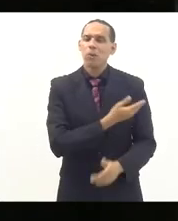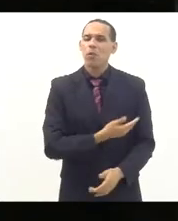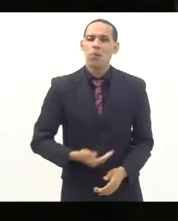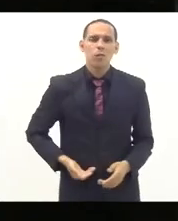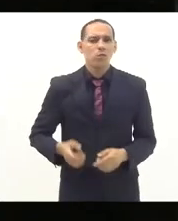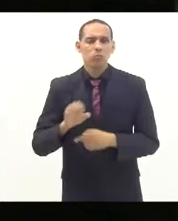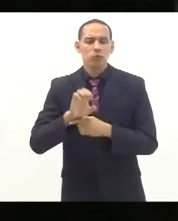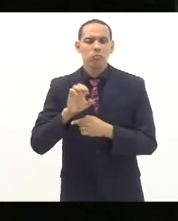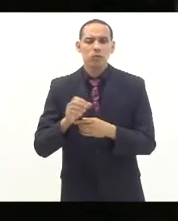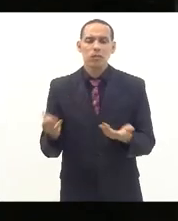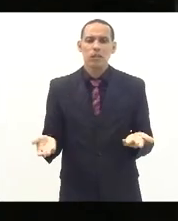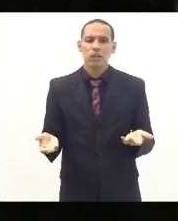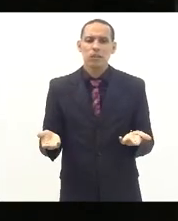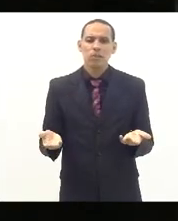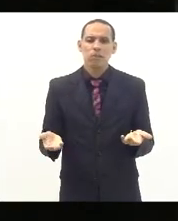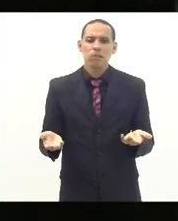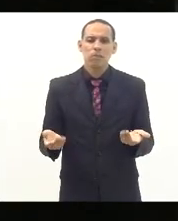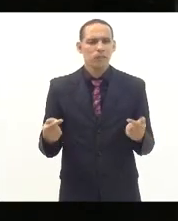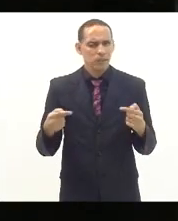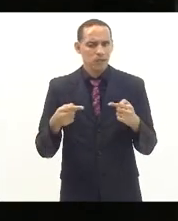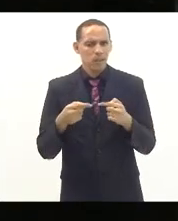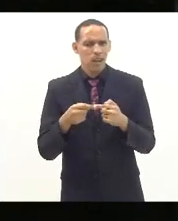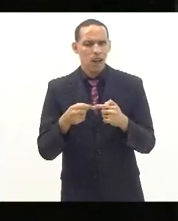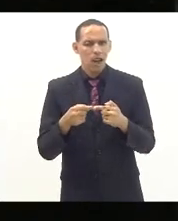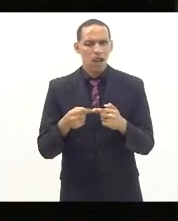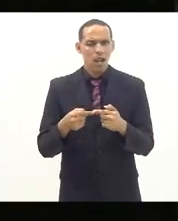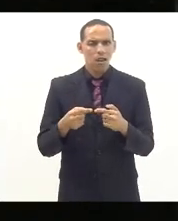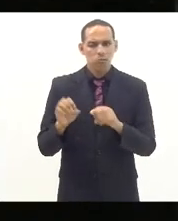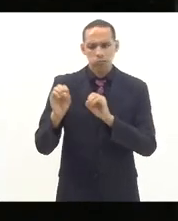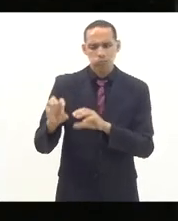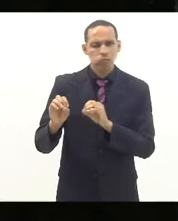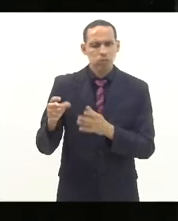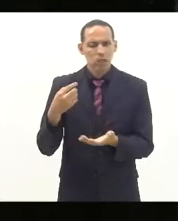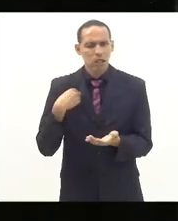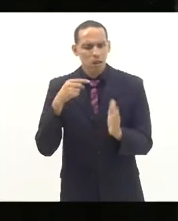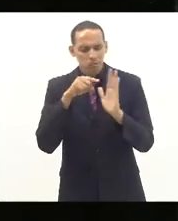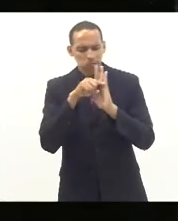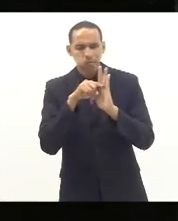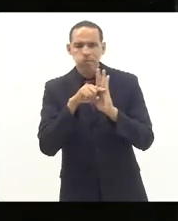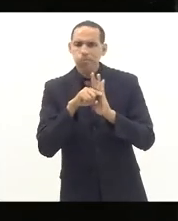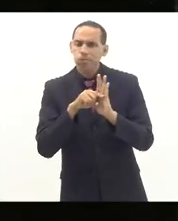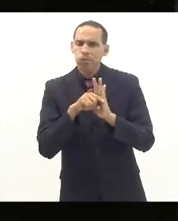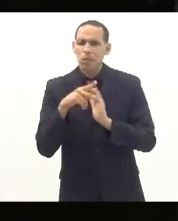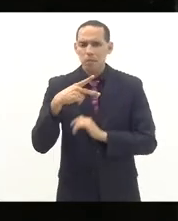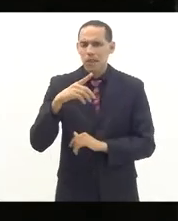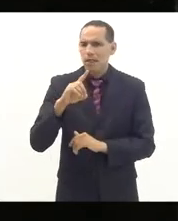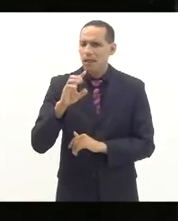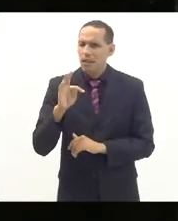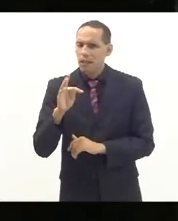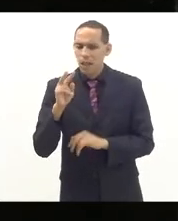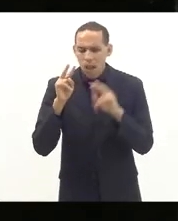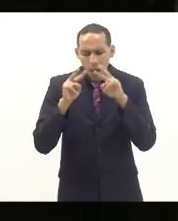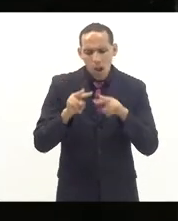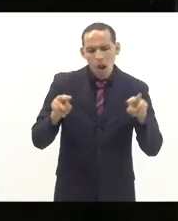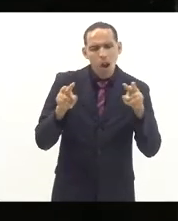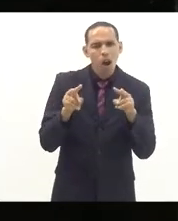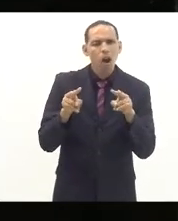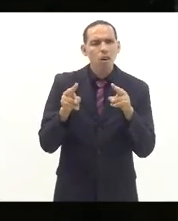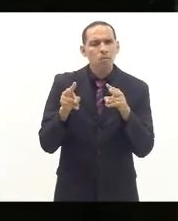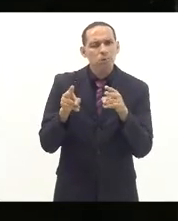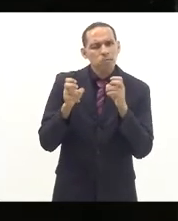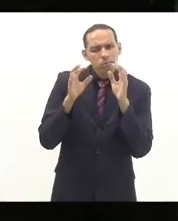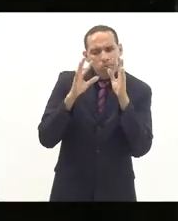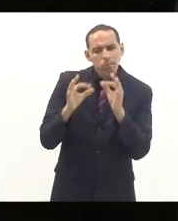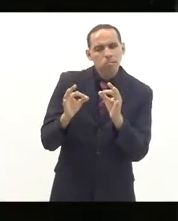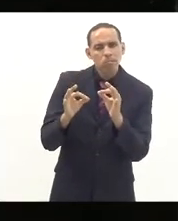Governo do Estado no tocante à educação Eu verifiquei o PDT tem sempre um olhar muito atento às